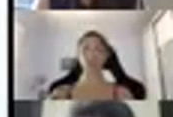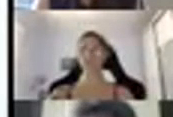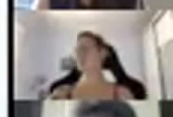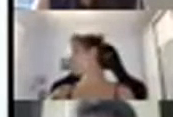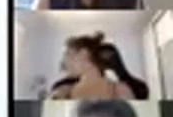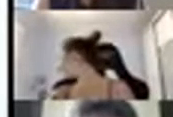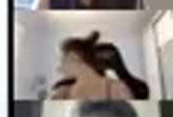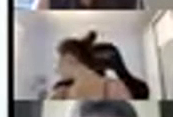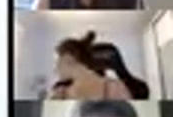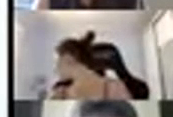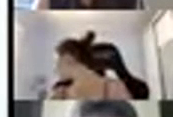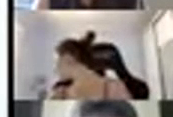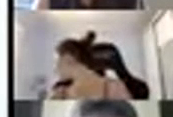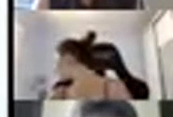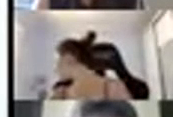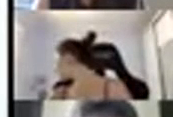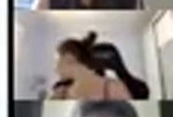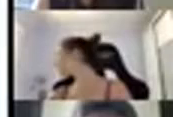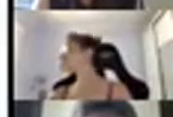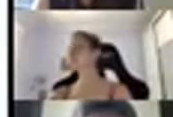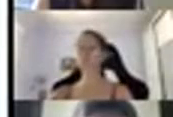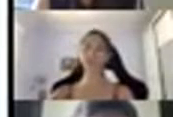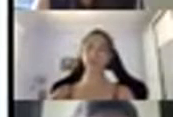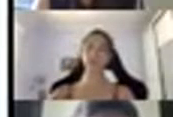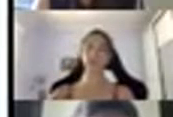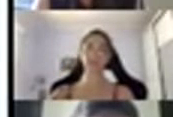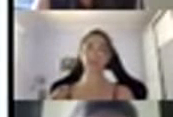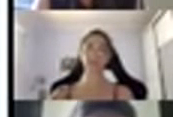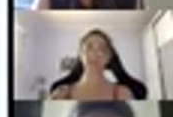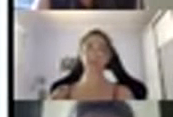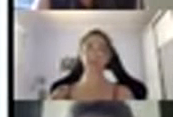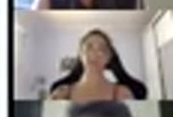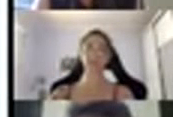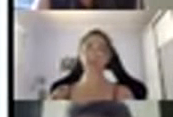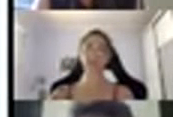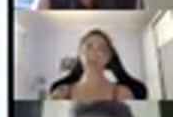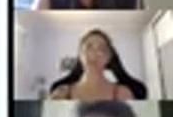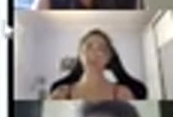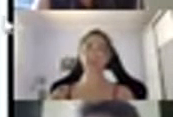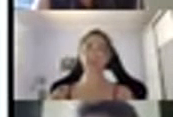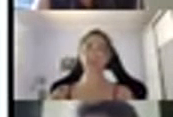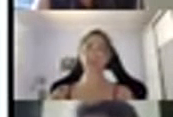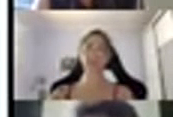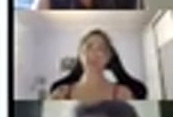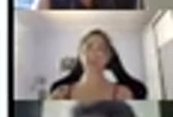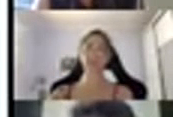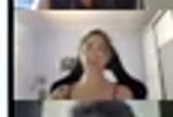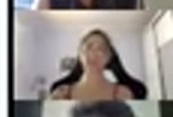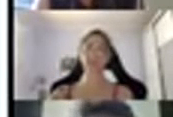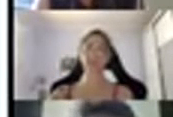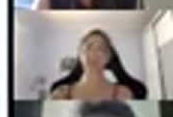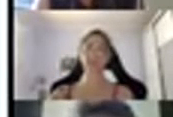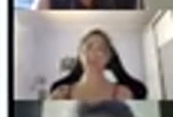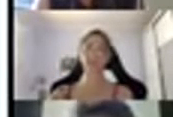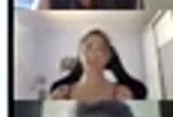impacto completamente diferente. Nós estamos falando de doença com impacto bem maior. E aí, olhando para a RMC, a gente vai ver o mesmo impacto que a